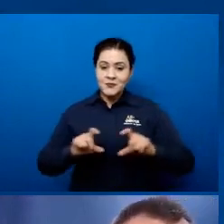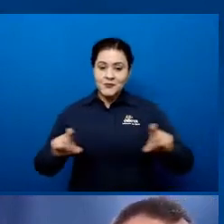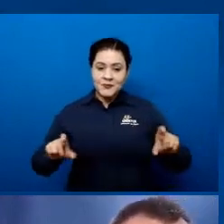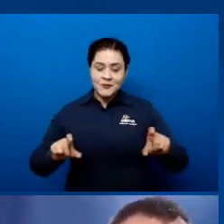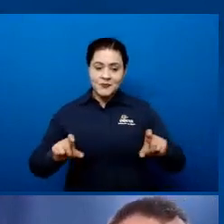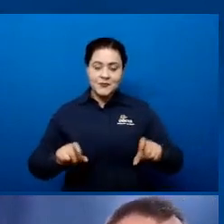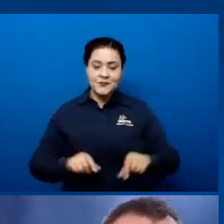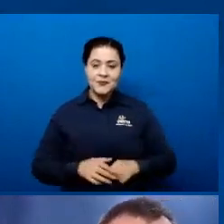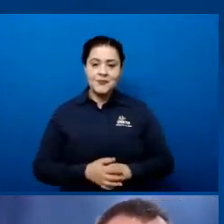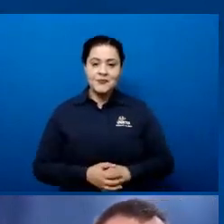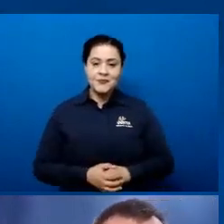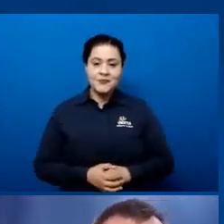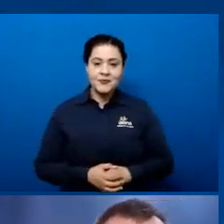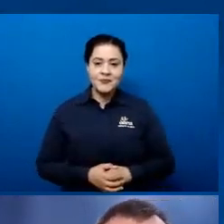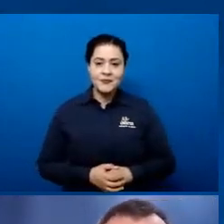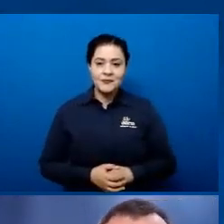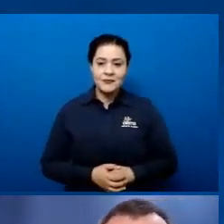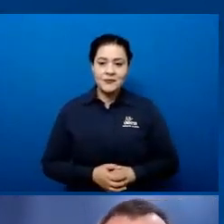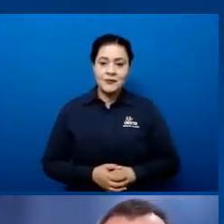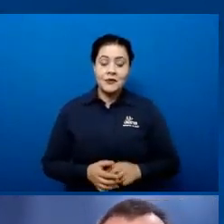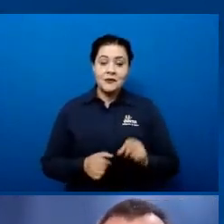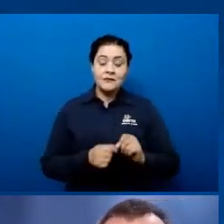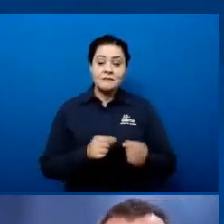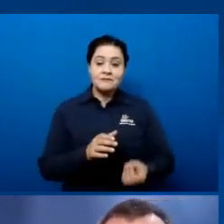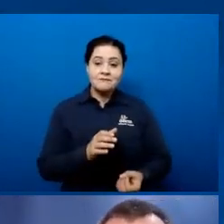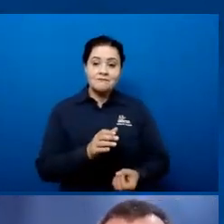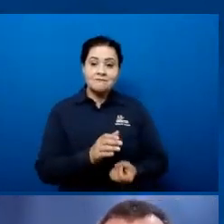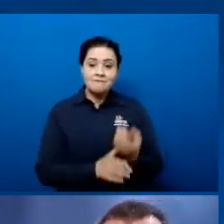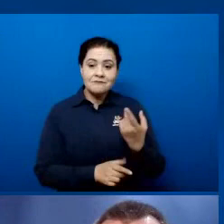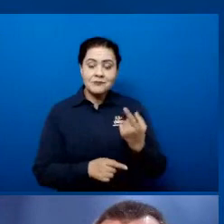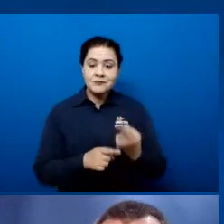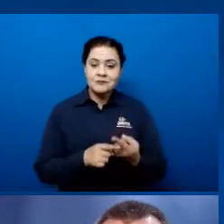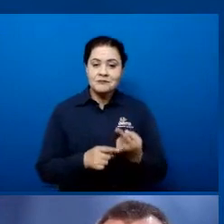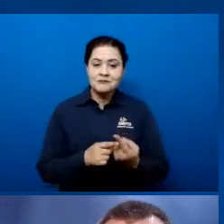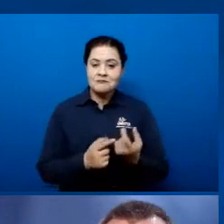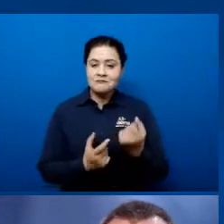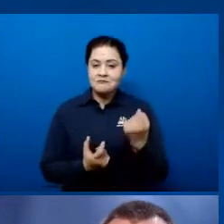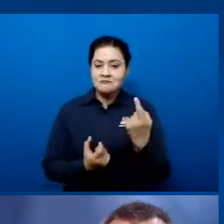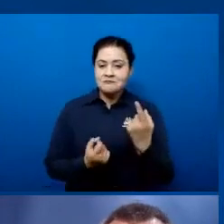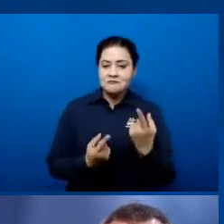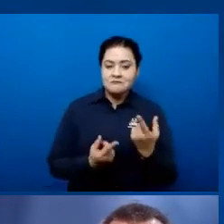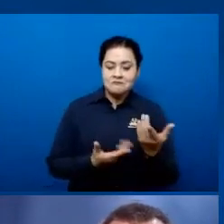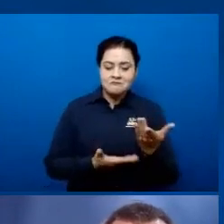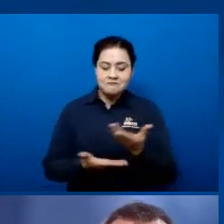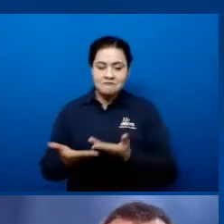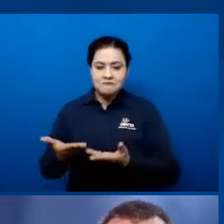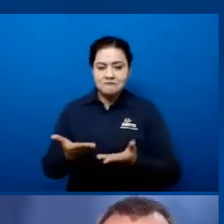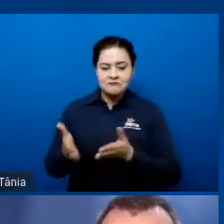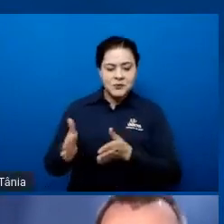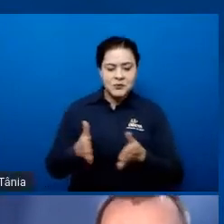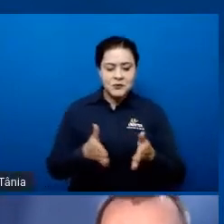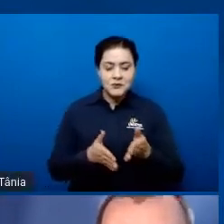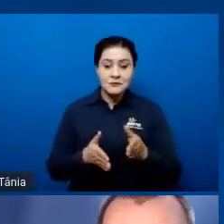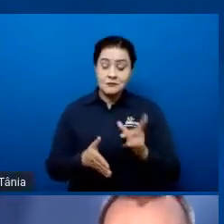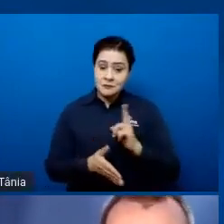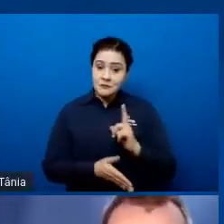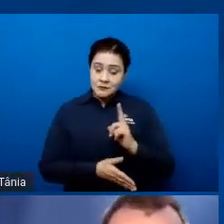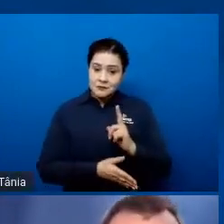ó. Eu gostaria muito de fazer essas criações. Tem algum curso, tem algum encaminhamento ou não? Tem,